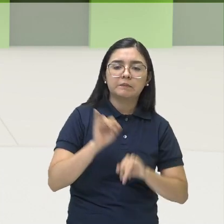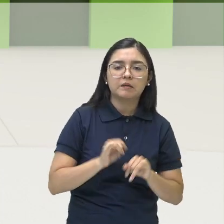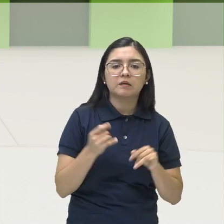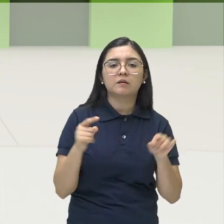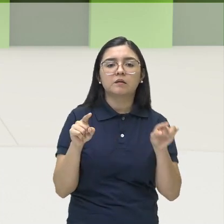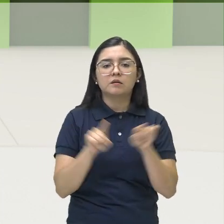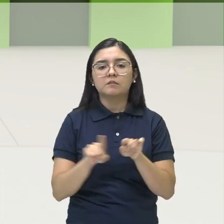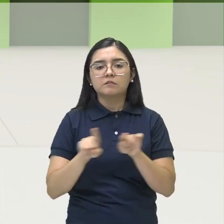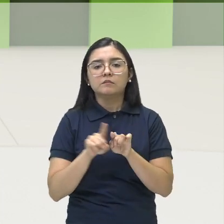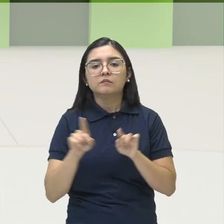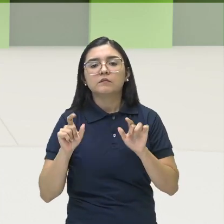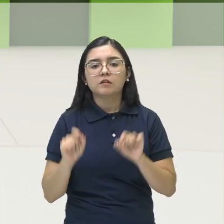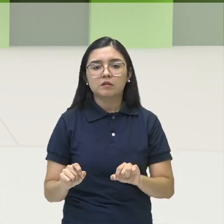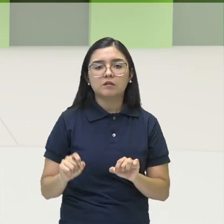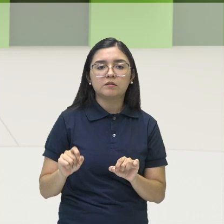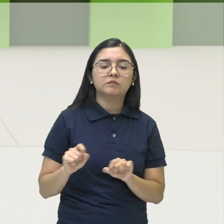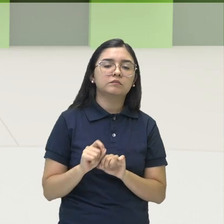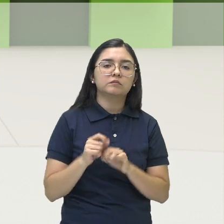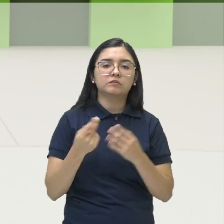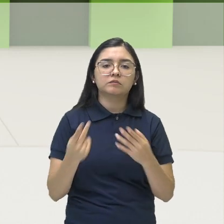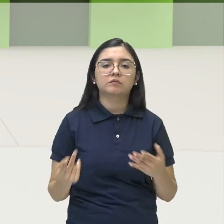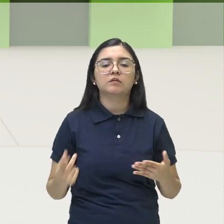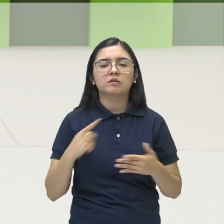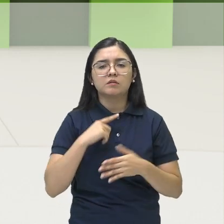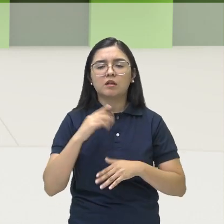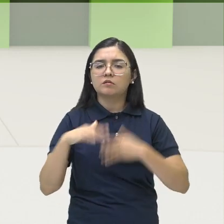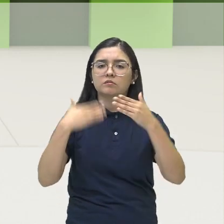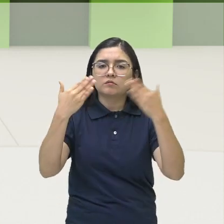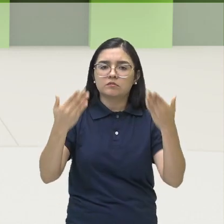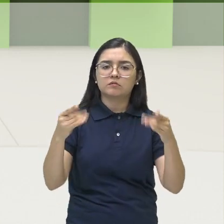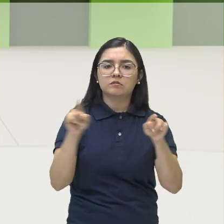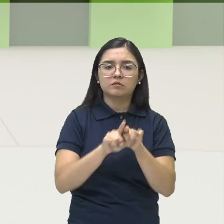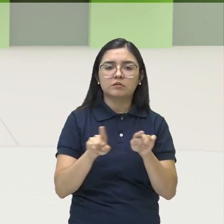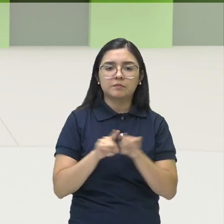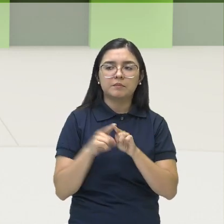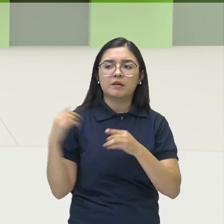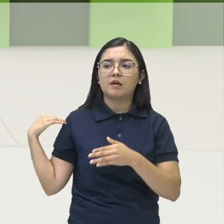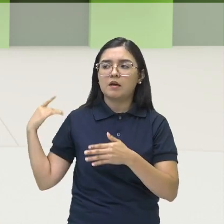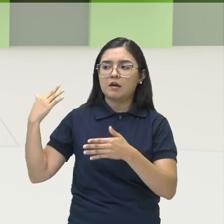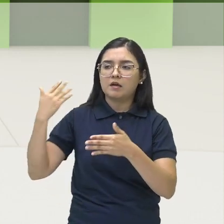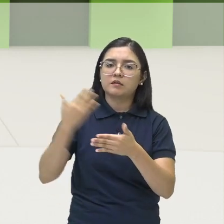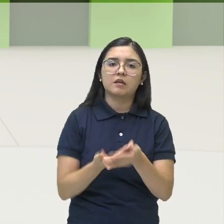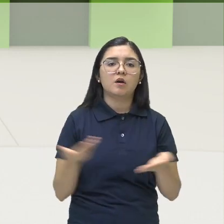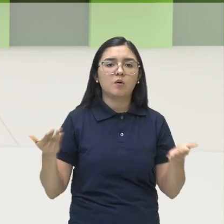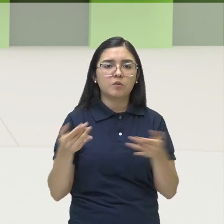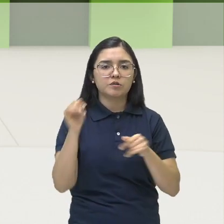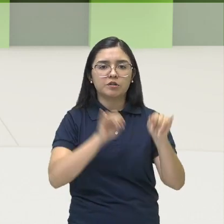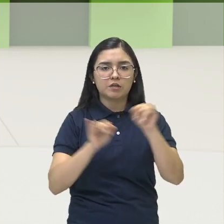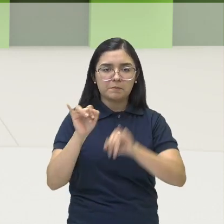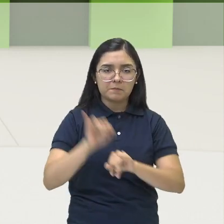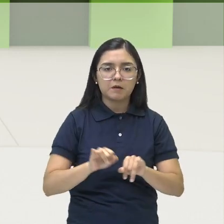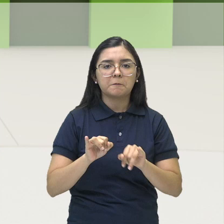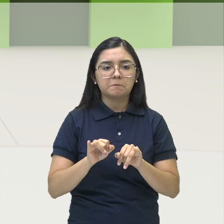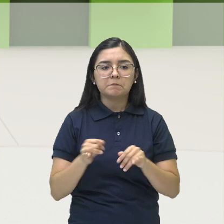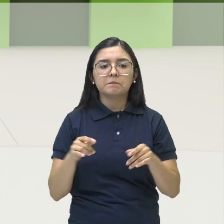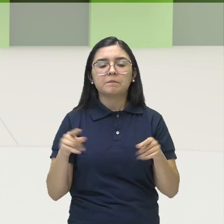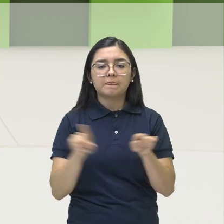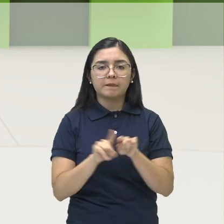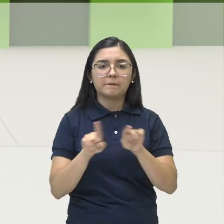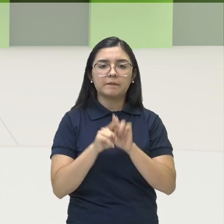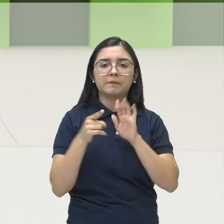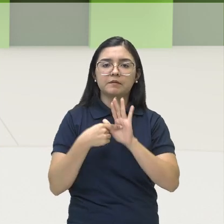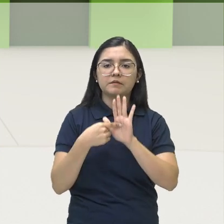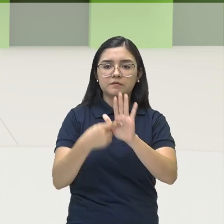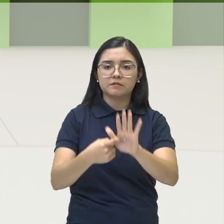né? Falamos aí sobre toda essa evolução da alquimia até chegar à química moderna, como nós conhecemos. Apresentei